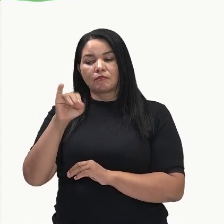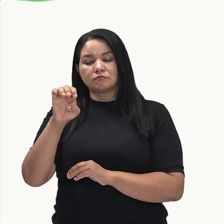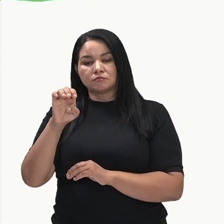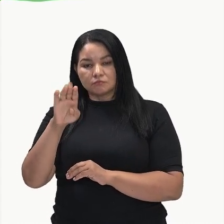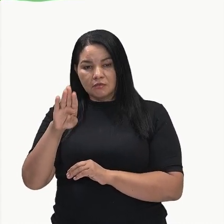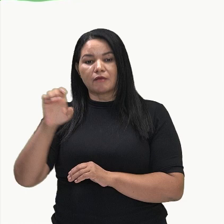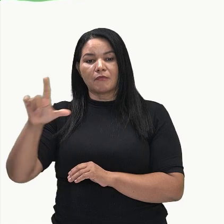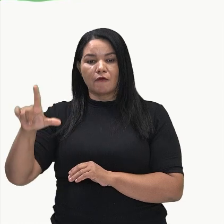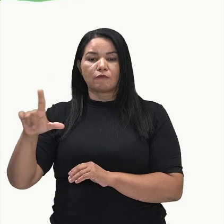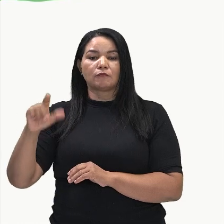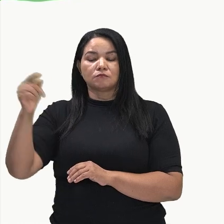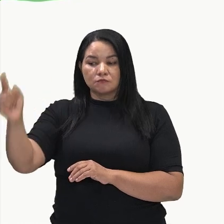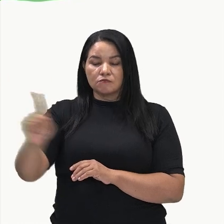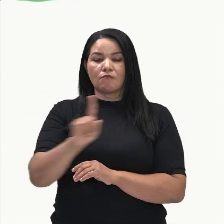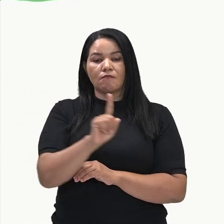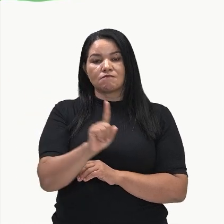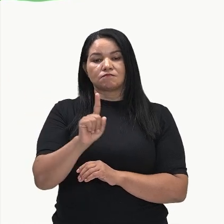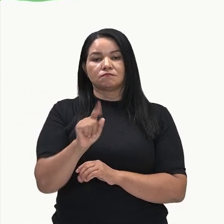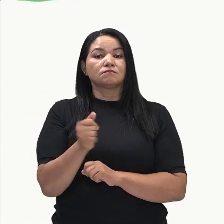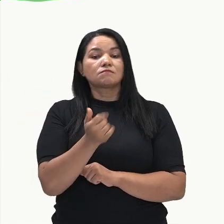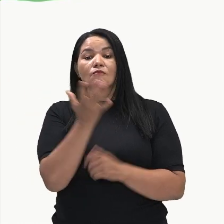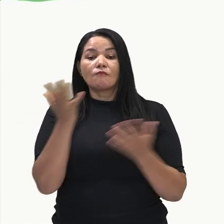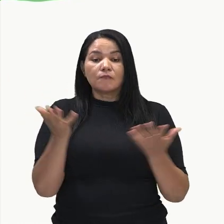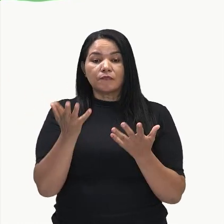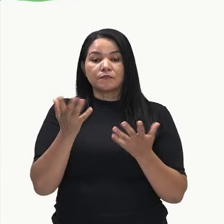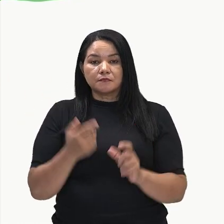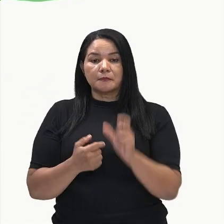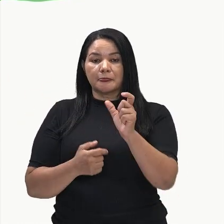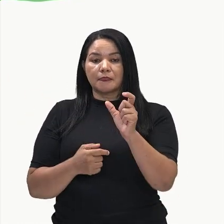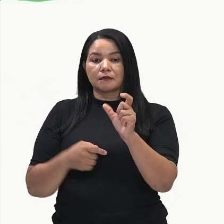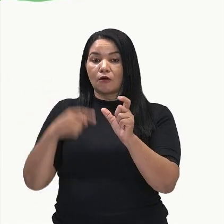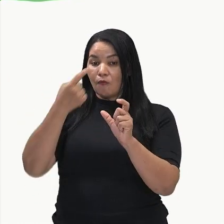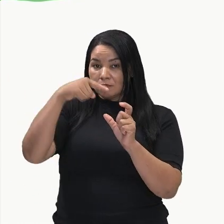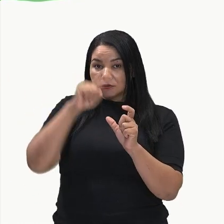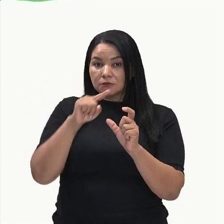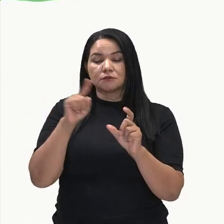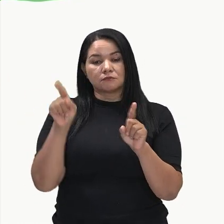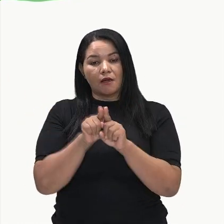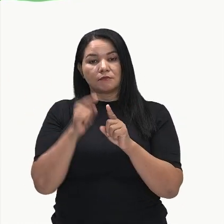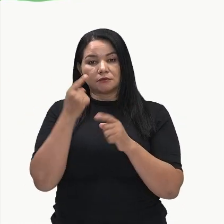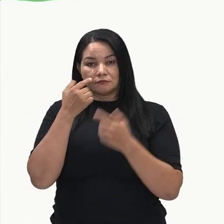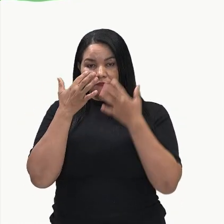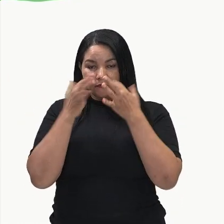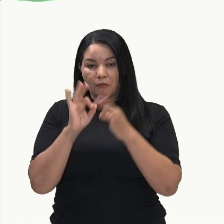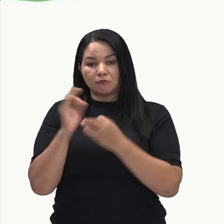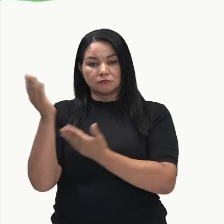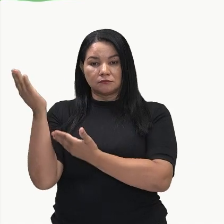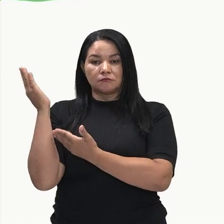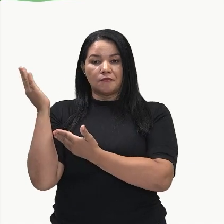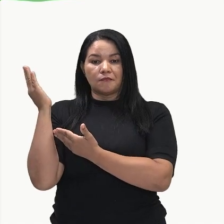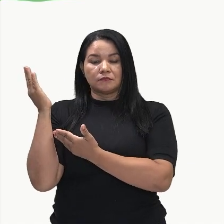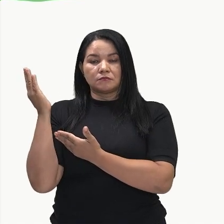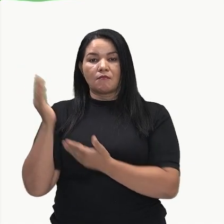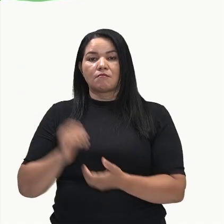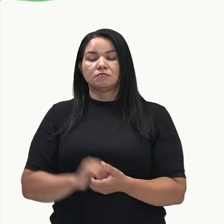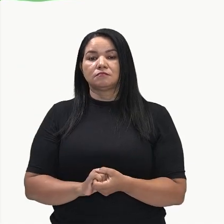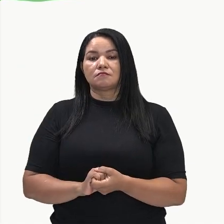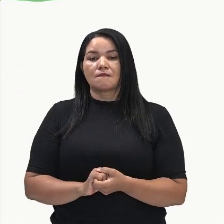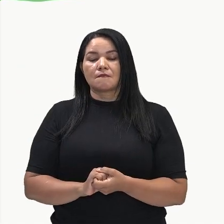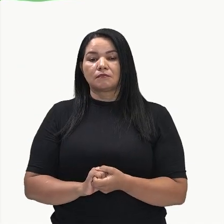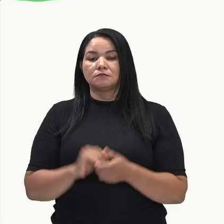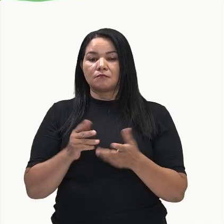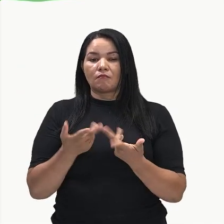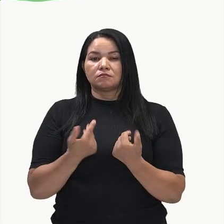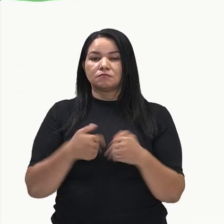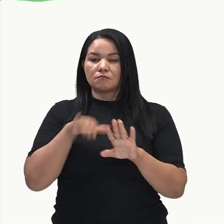Tá bom? Aí ele usa o quando aqui, ó, vem com acento, é uma pergunta indireta. Atrás dessa afirmação tem uma pergunta, ok?